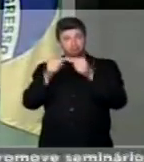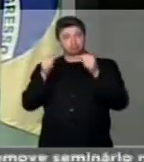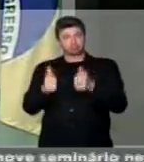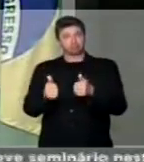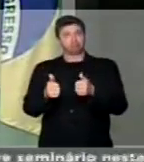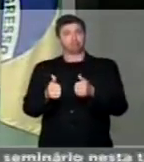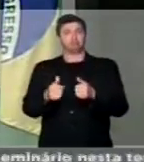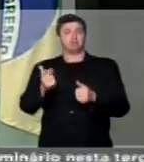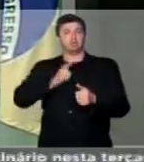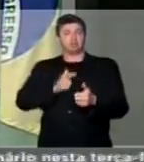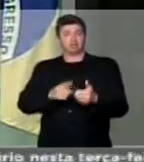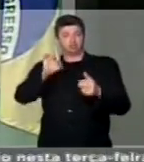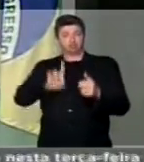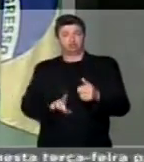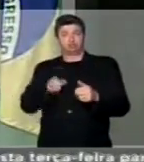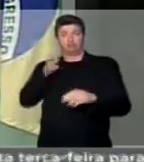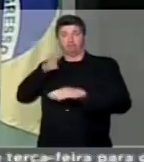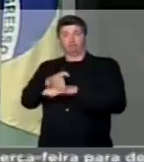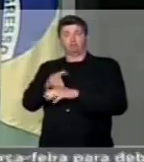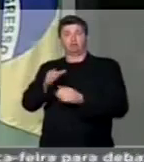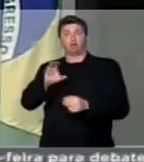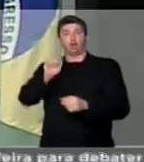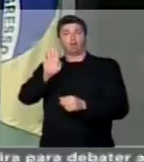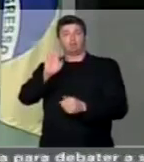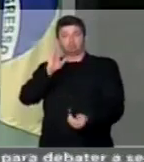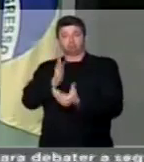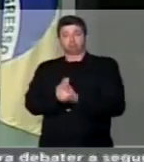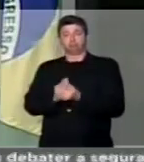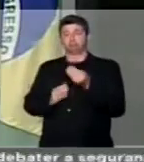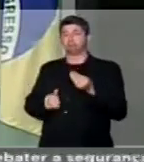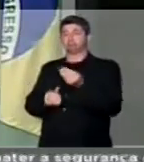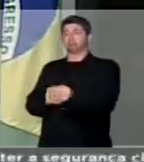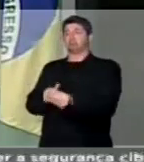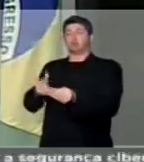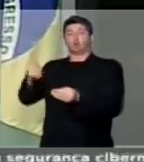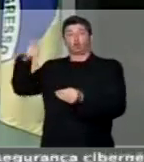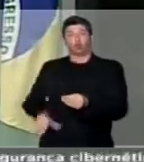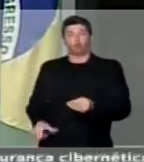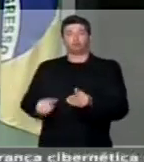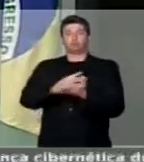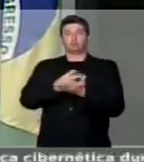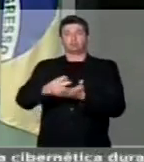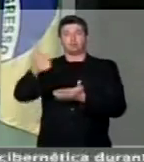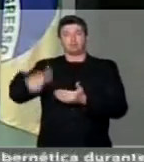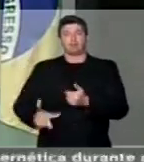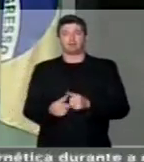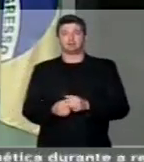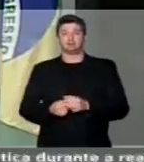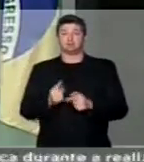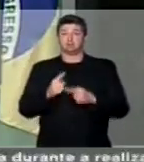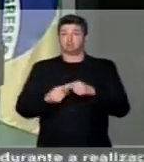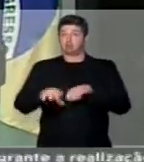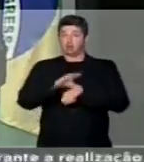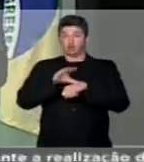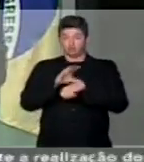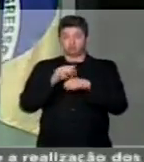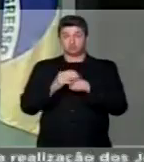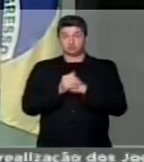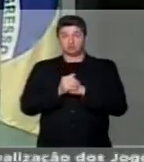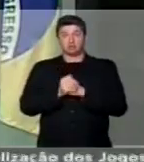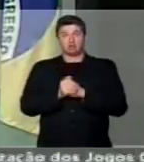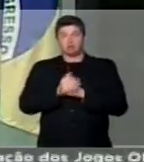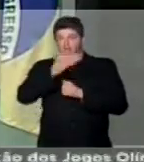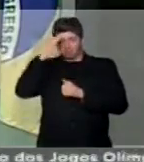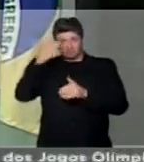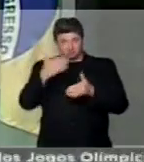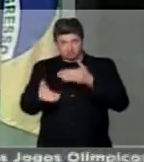constitucionalmente legitimados, vieram através da OAB trazer um pedido de impeachment a mais. Porque pela Constituição brasileira,